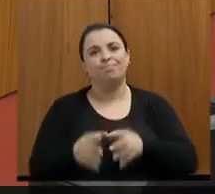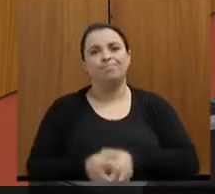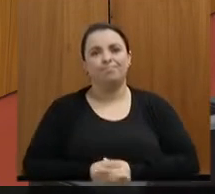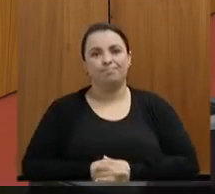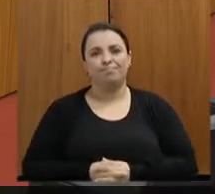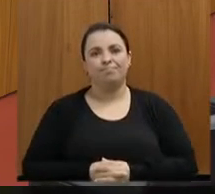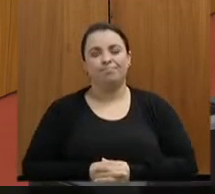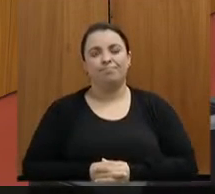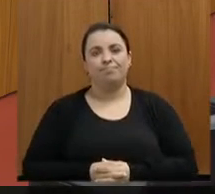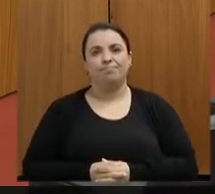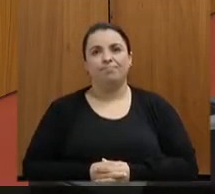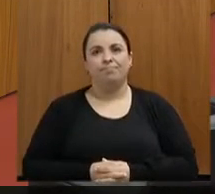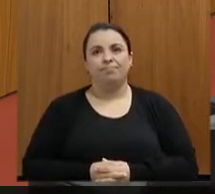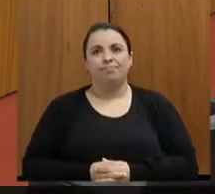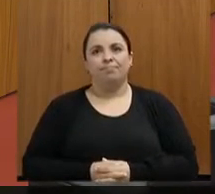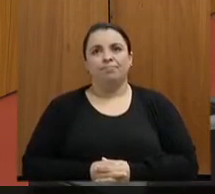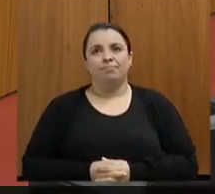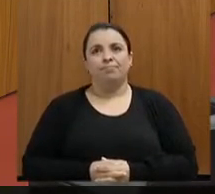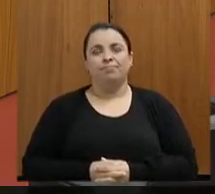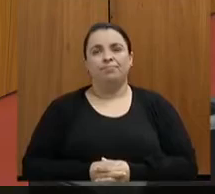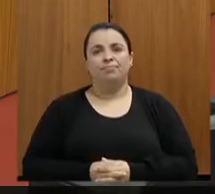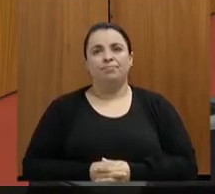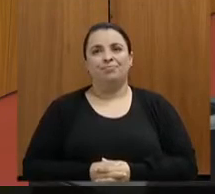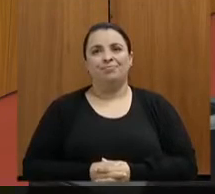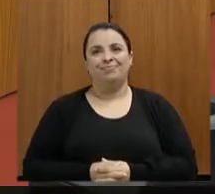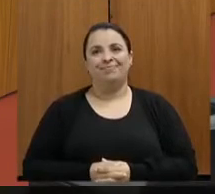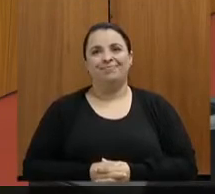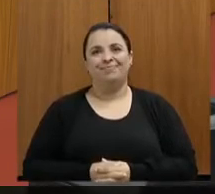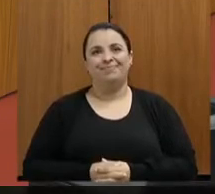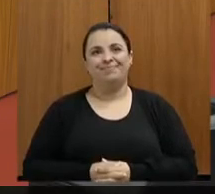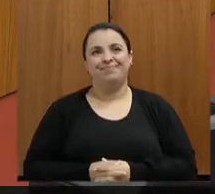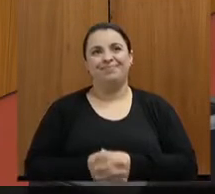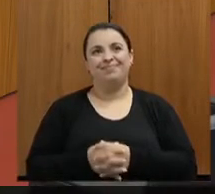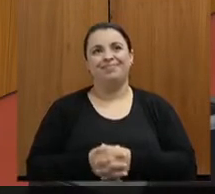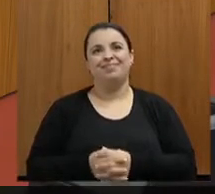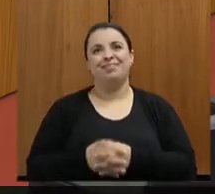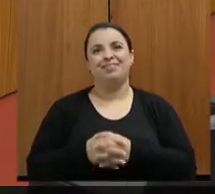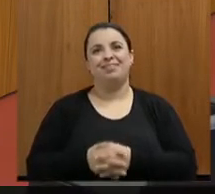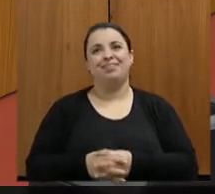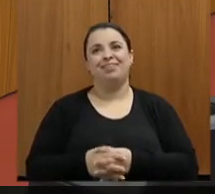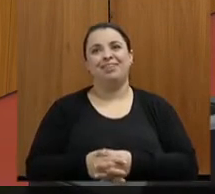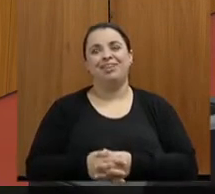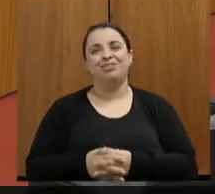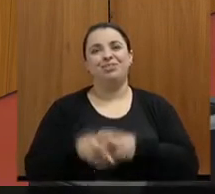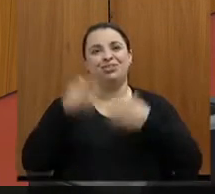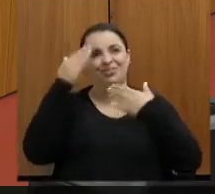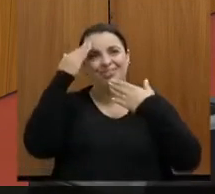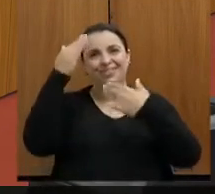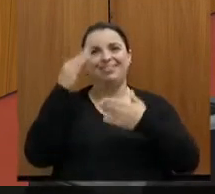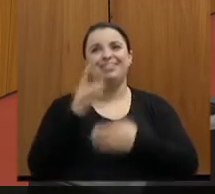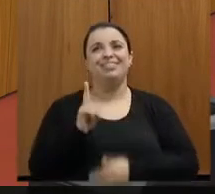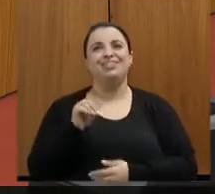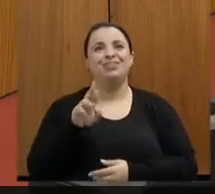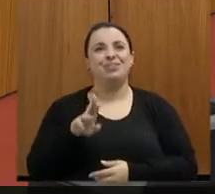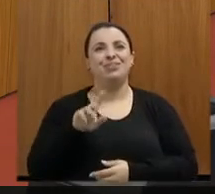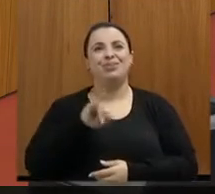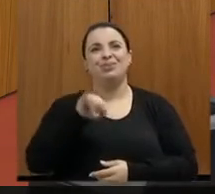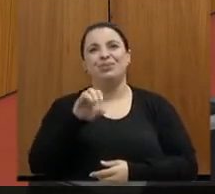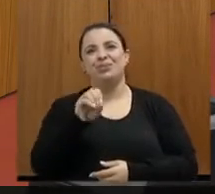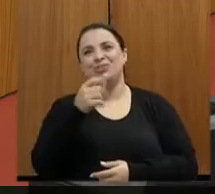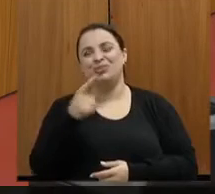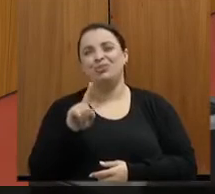Agradecemos o doutor João Luiz e quero te parabenizar também, doutor João Luiz, pela sua atuação lá frente à agência